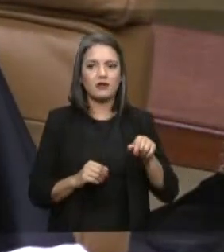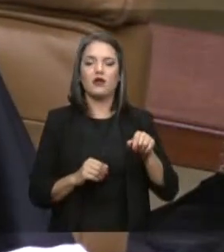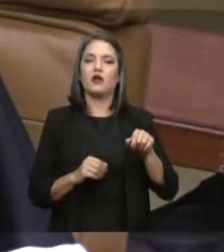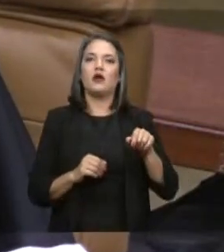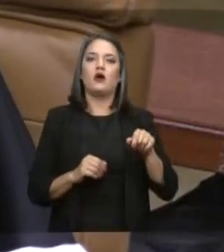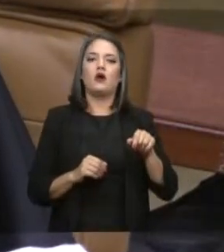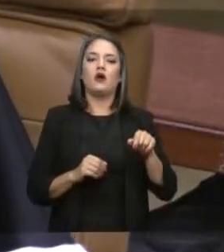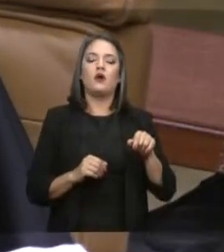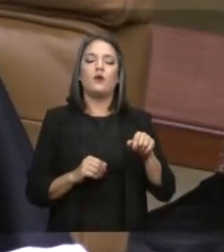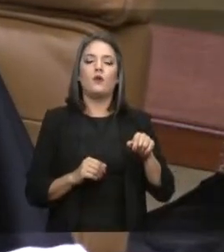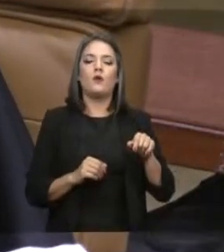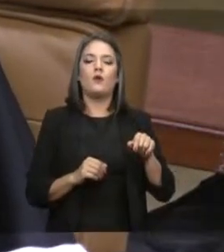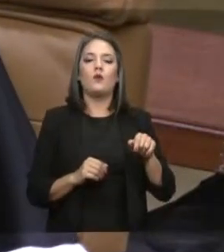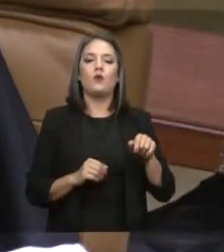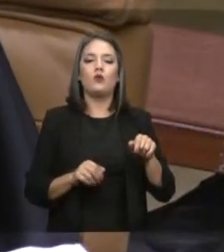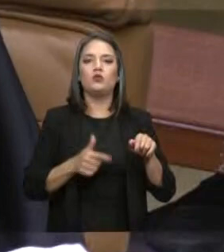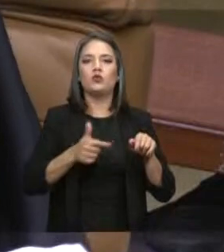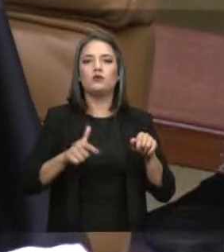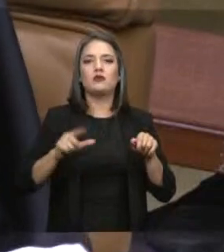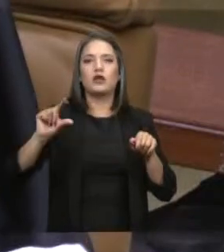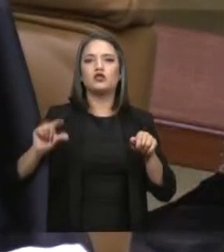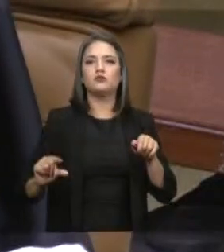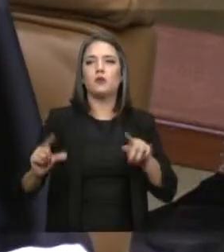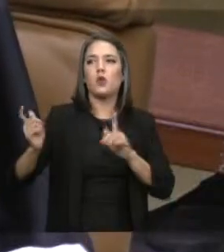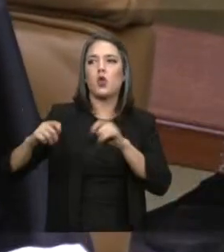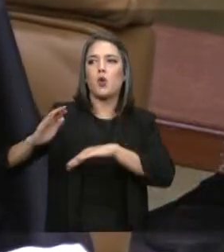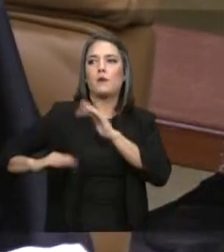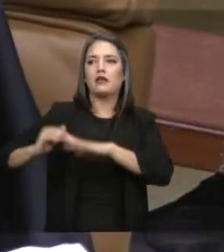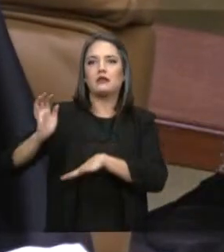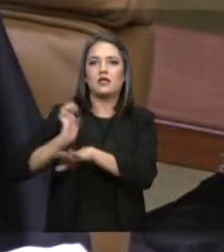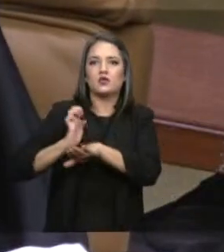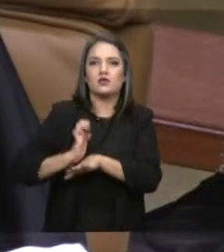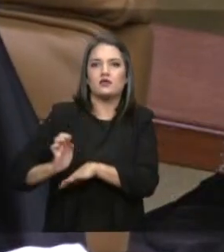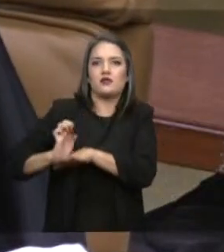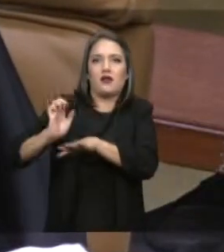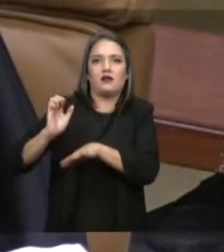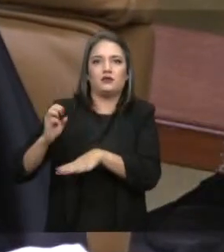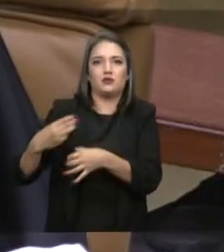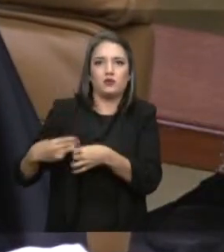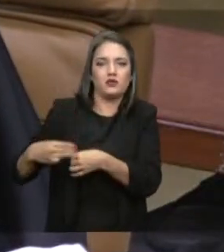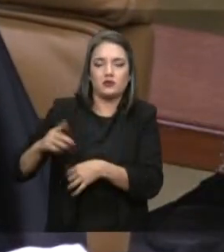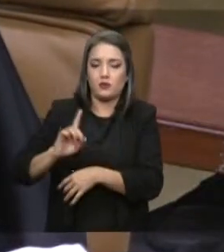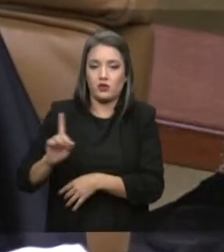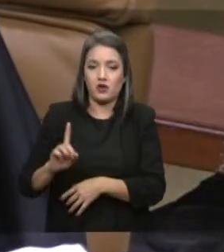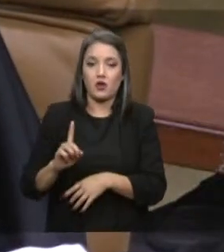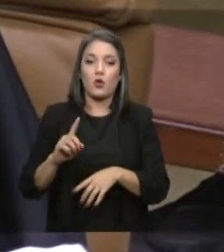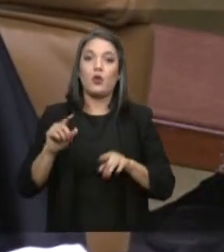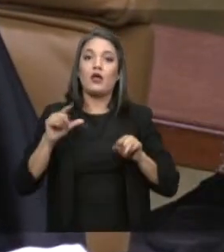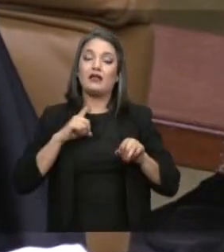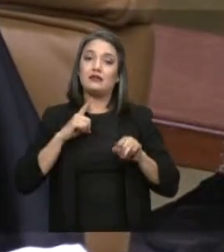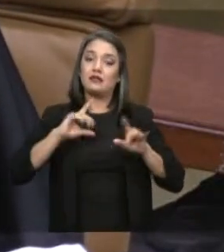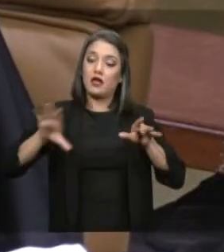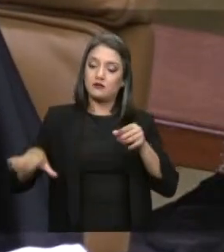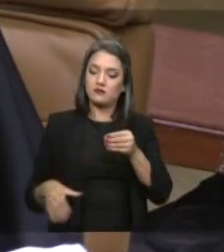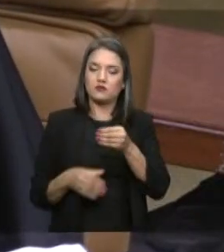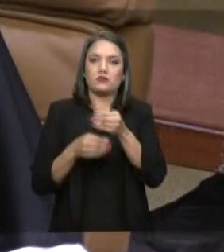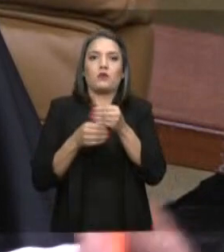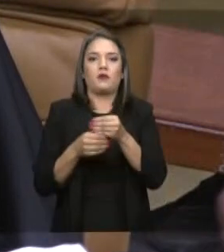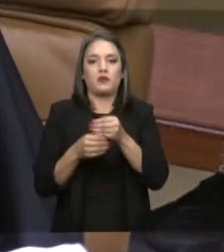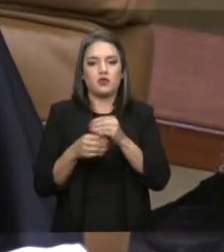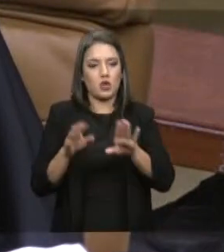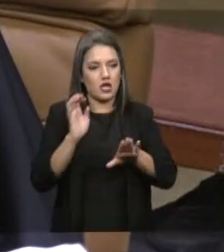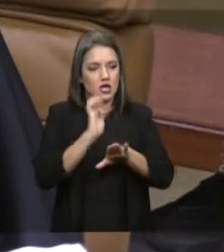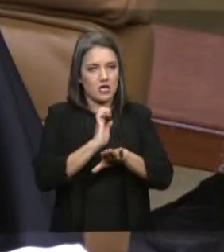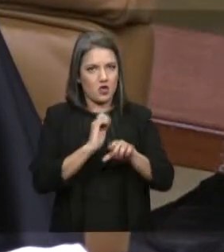competência própria dos demais antes da Federação entendo que a competência suplementar estadual para